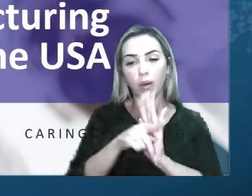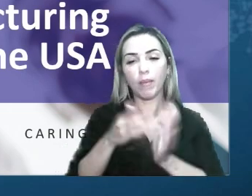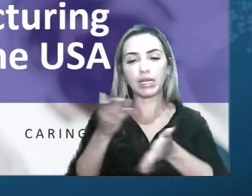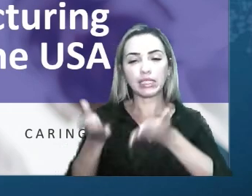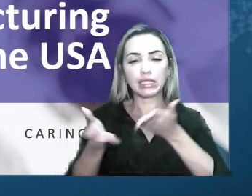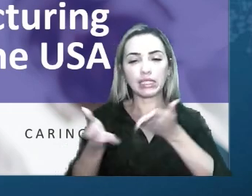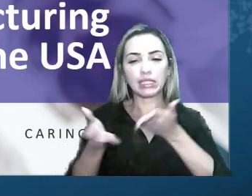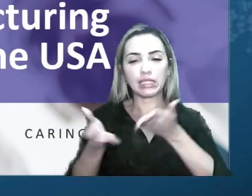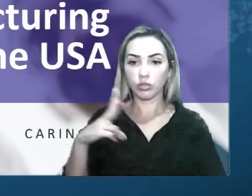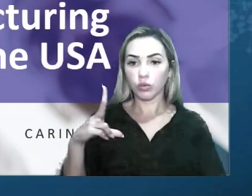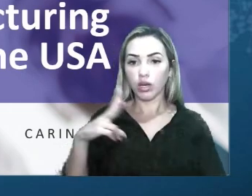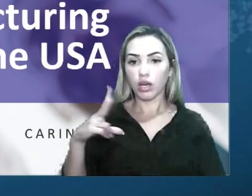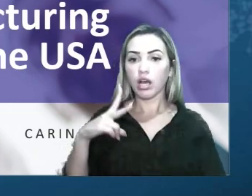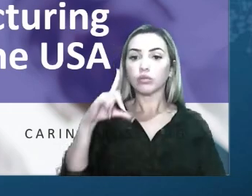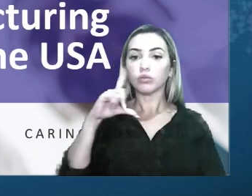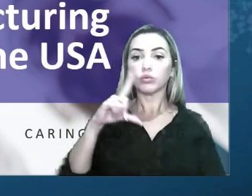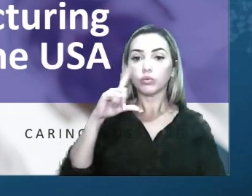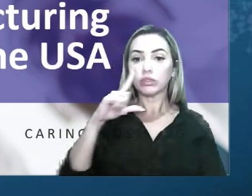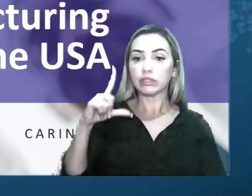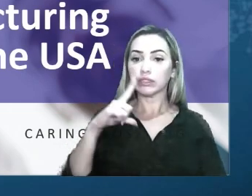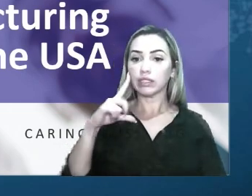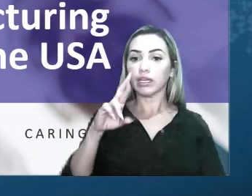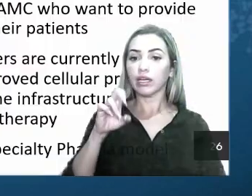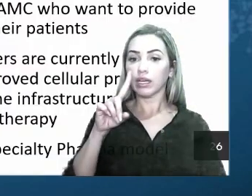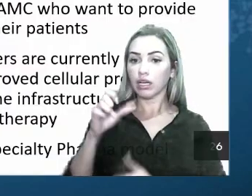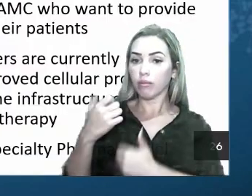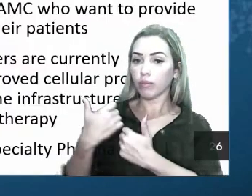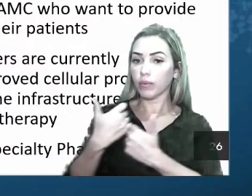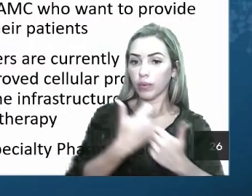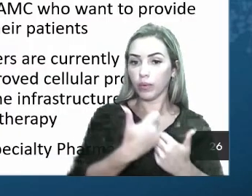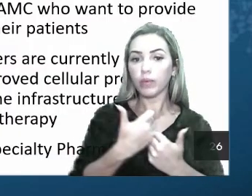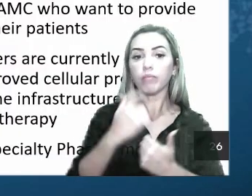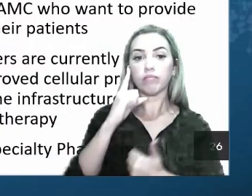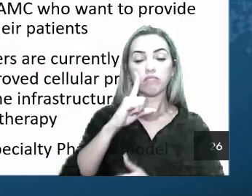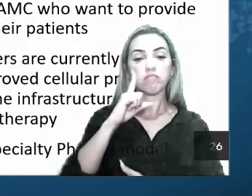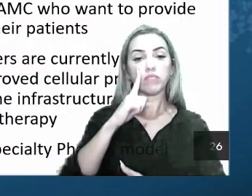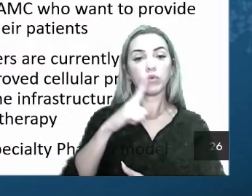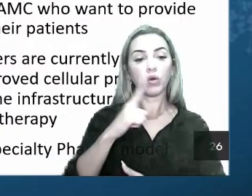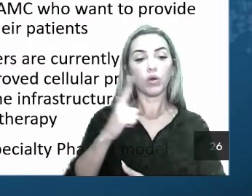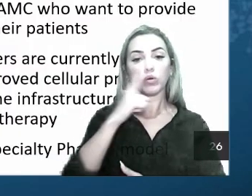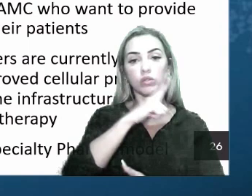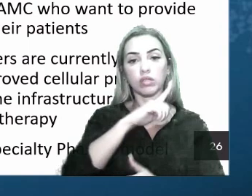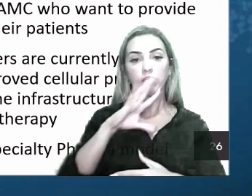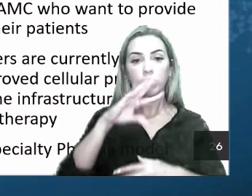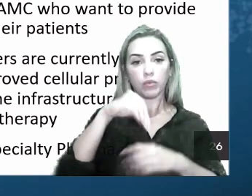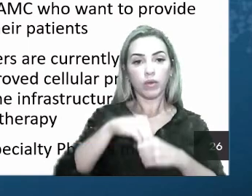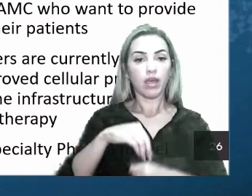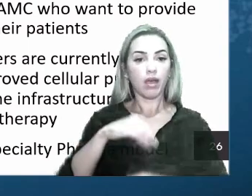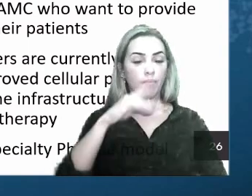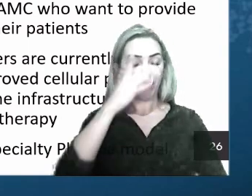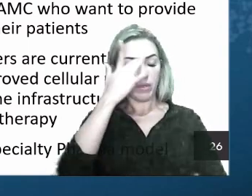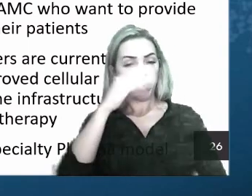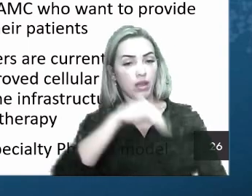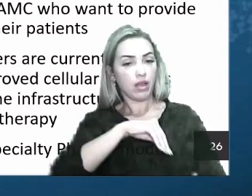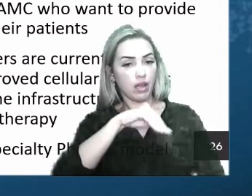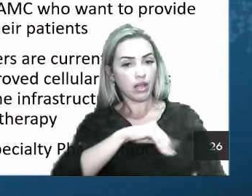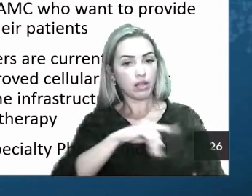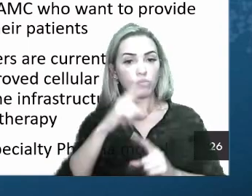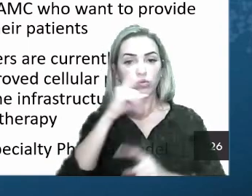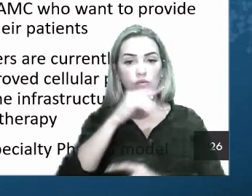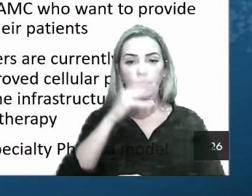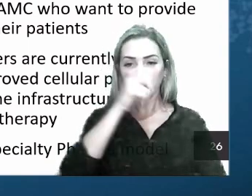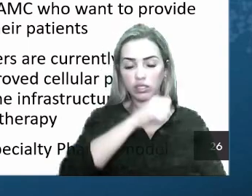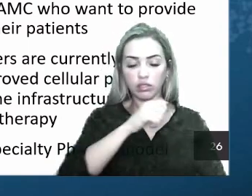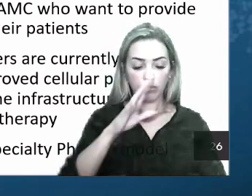particular. Nos Estados Unidos você tem uma rede de apoio Medicare, Medicaid, para aqueles que não têm uma renda suficiente, mas muitos desses